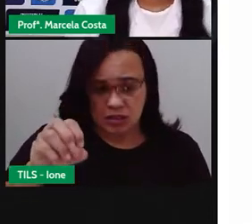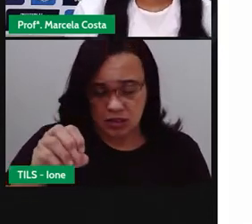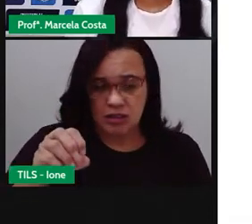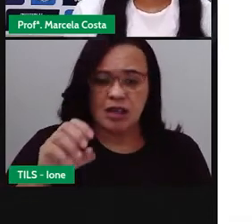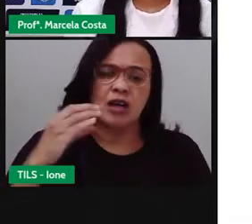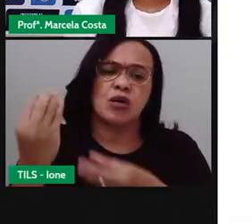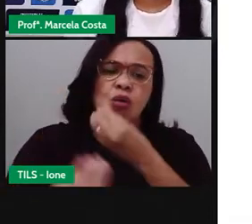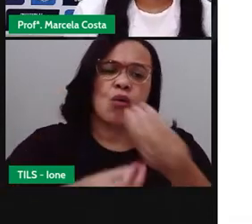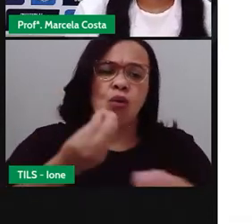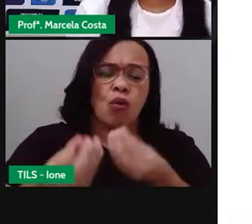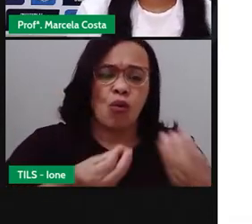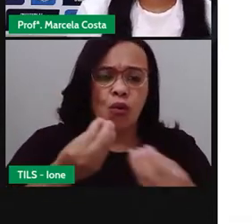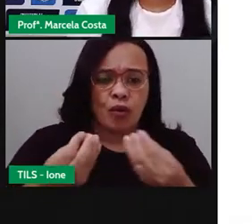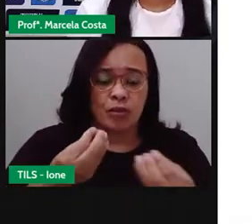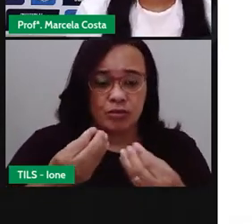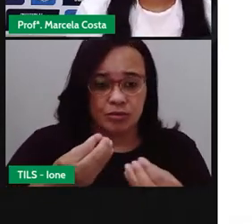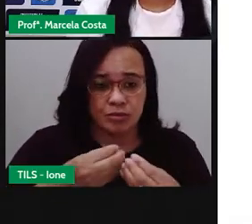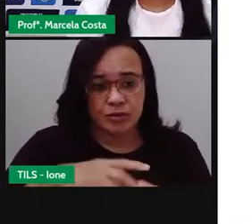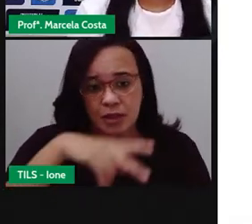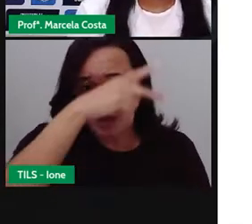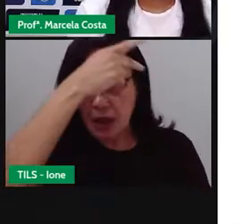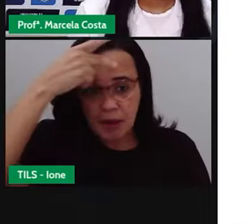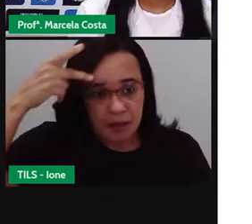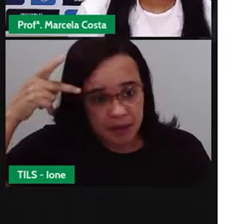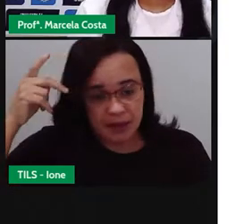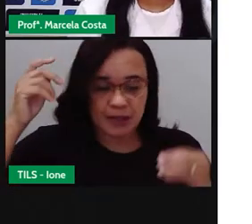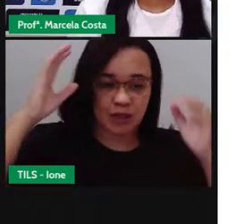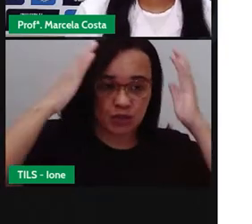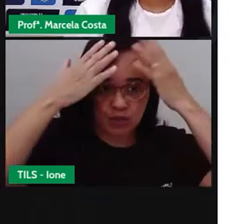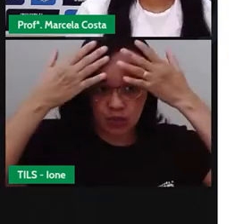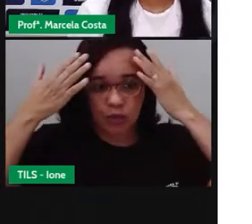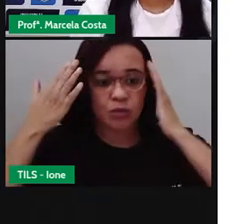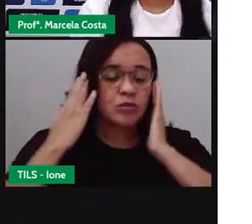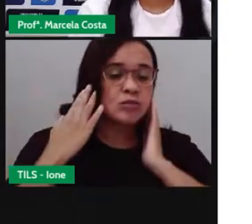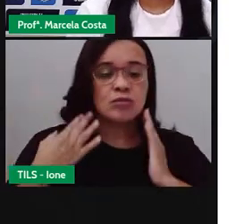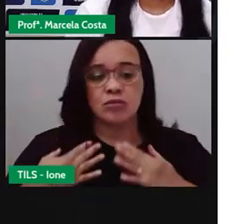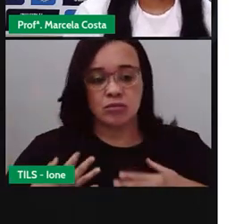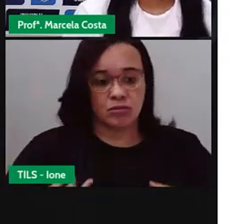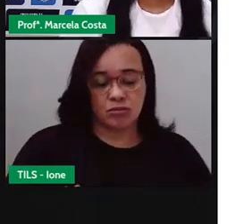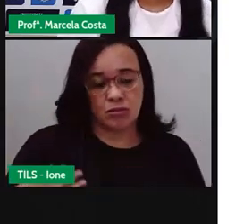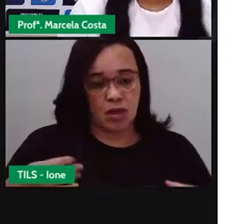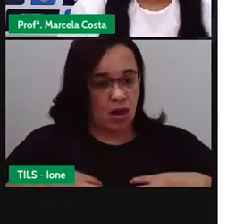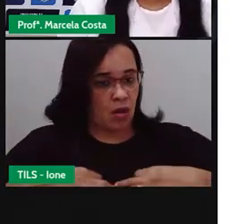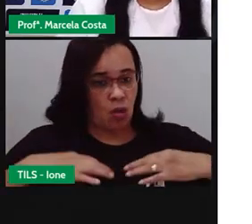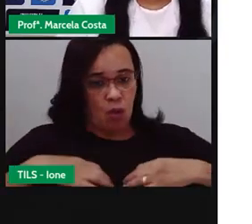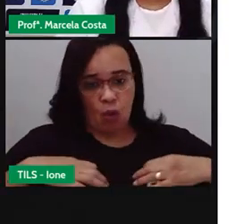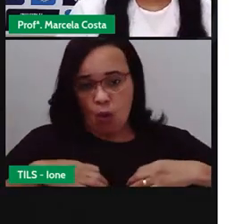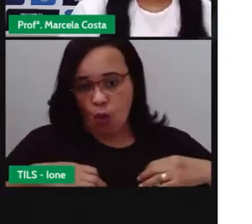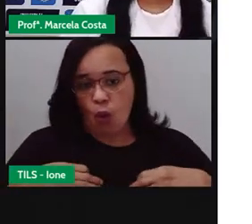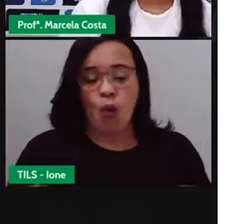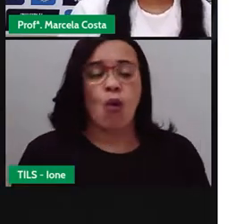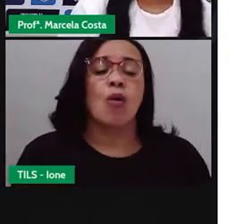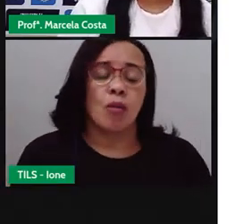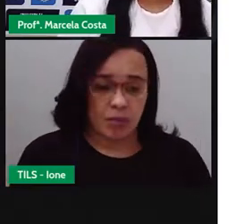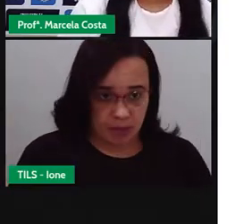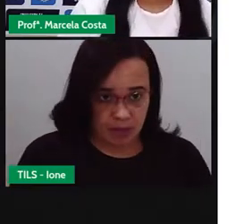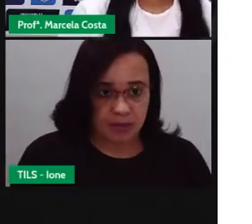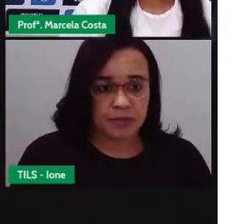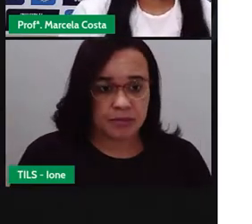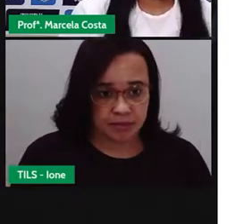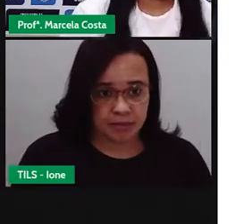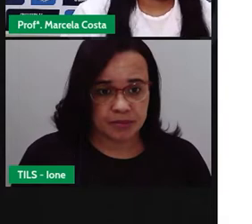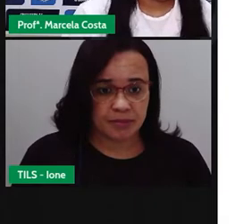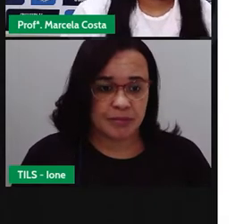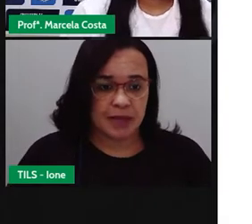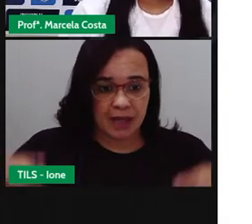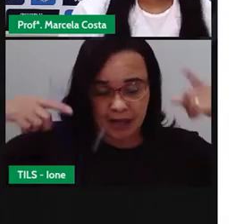que geralmente as pessoas se caracterizam, né, os dançarinos se caracterizam com representações